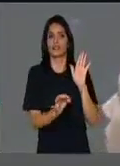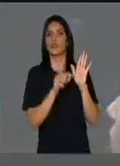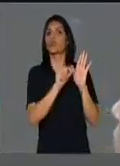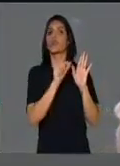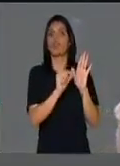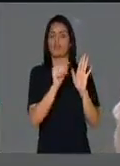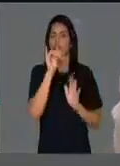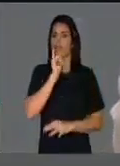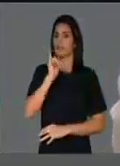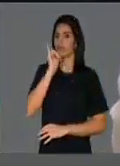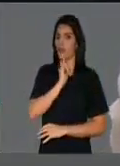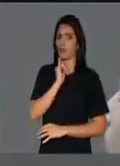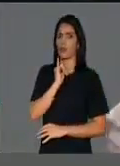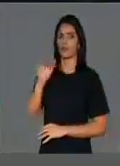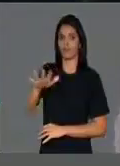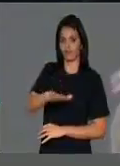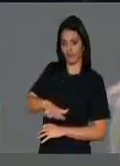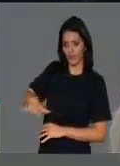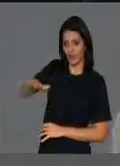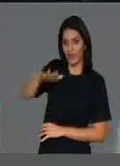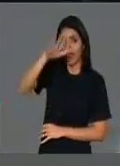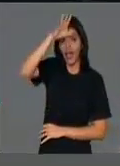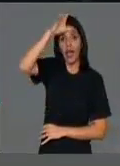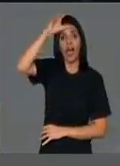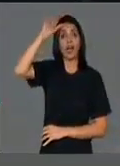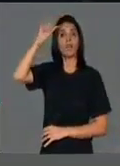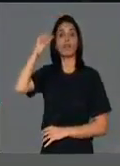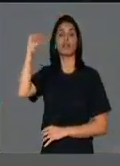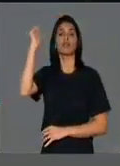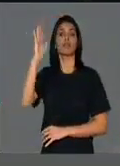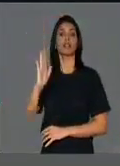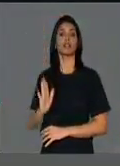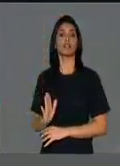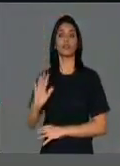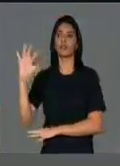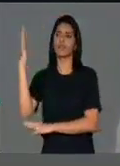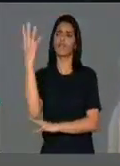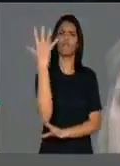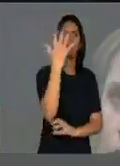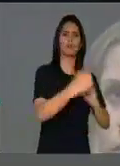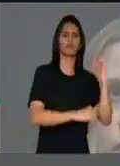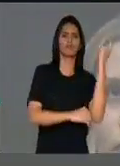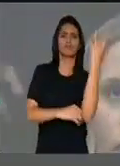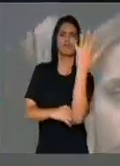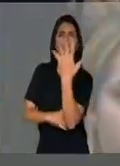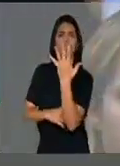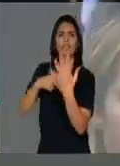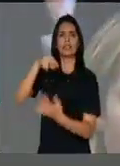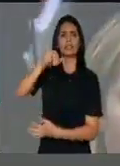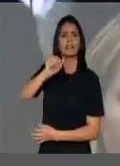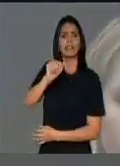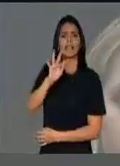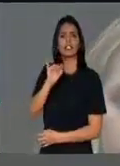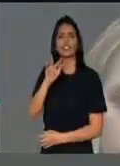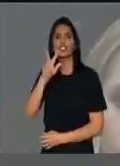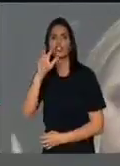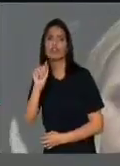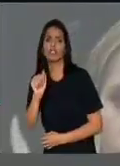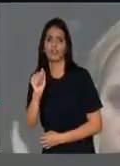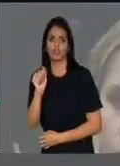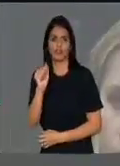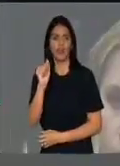exemplo, invadir, entrar na Amazônia brasileira em vegetação nativa, no